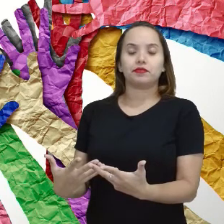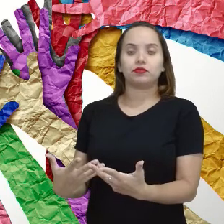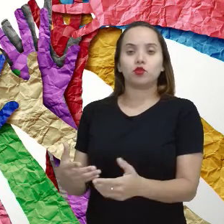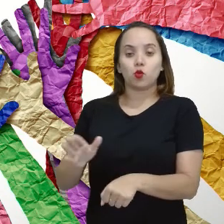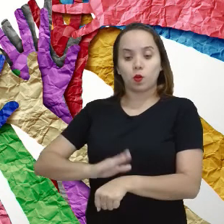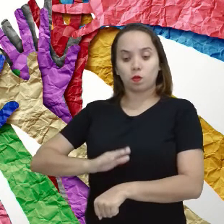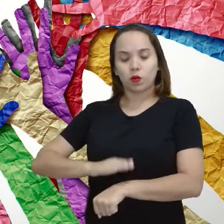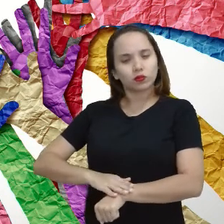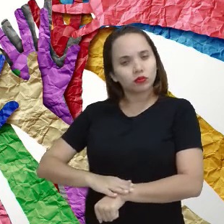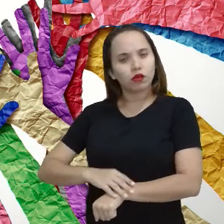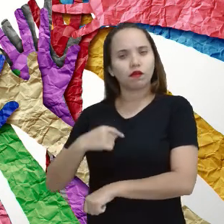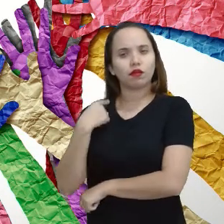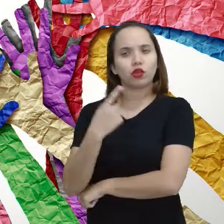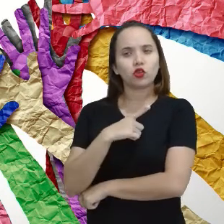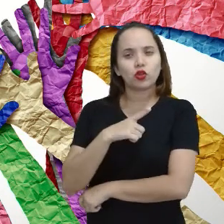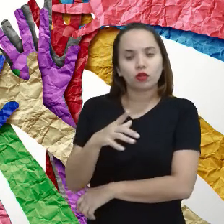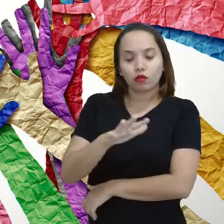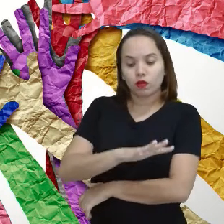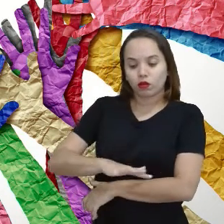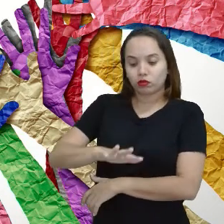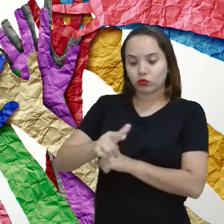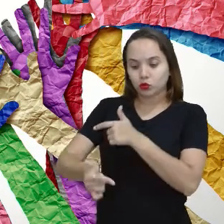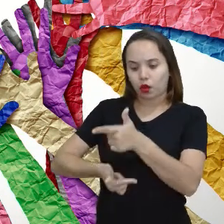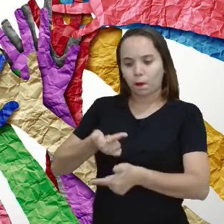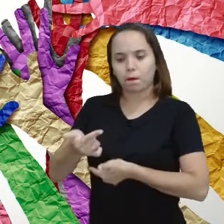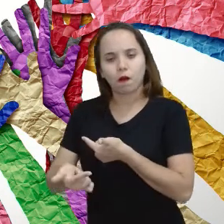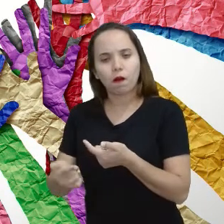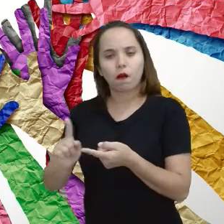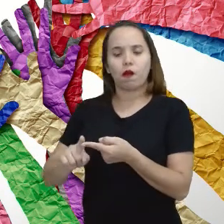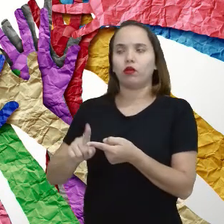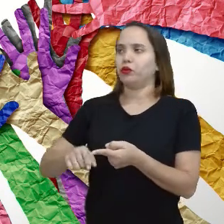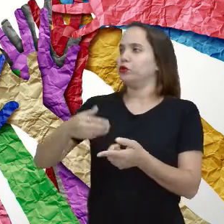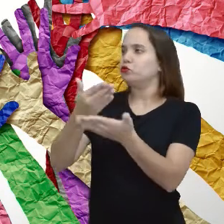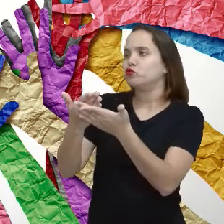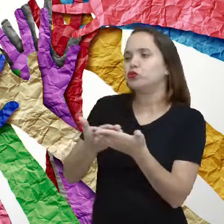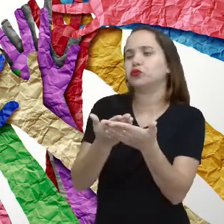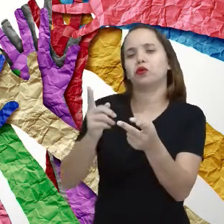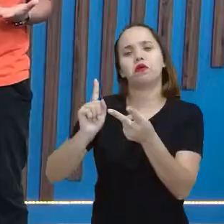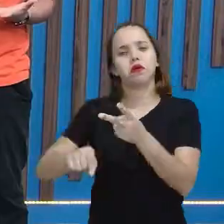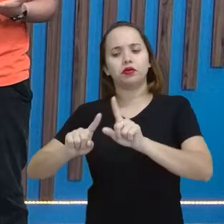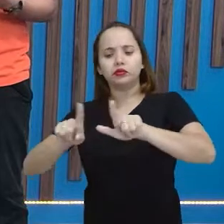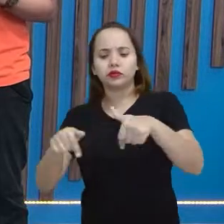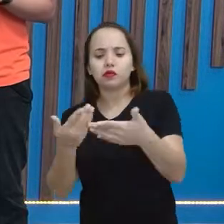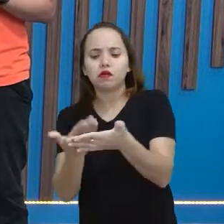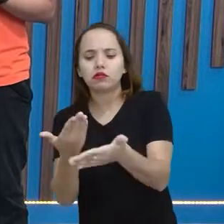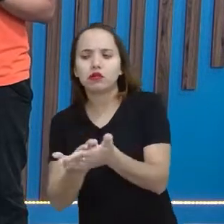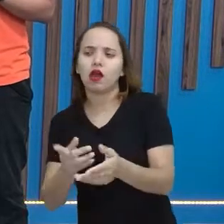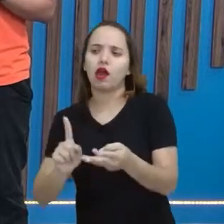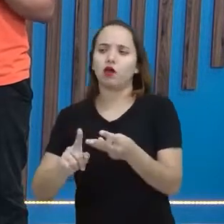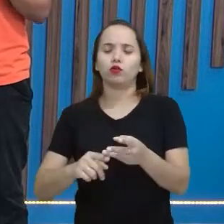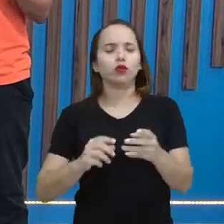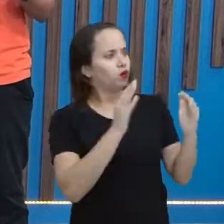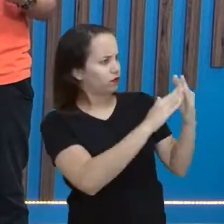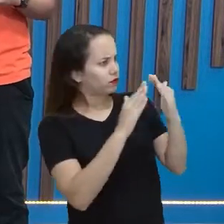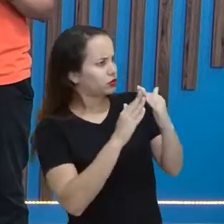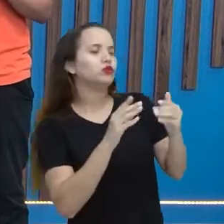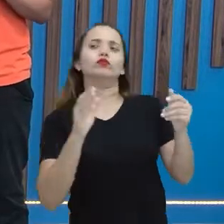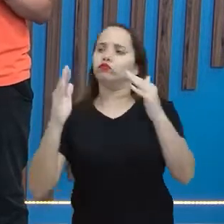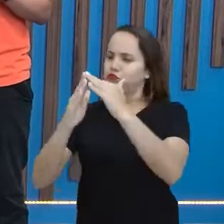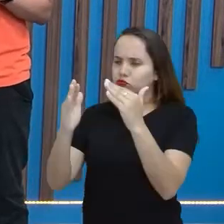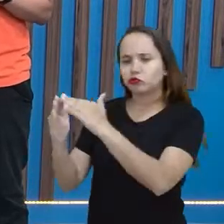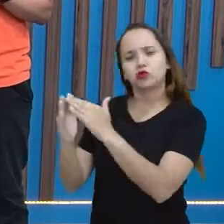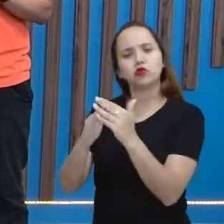quando a gente está no trabalho, né? Quando a gente está estudando, quando está na sala de aula... Tá com os vizinhos. Tá com os vizinhos,